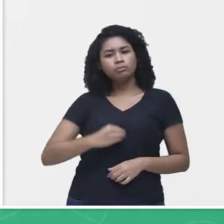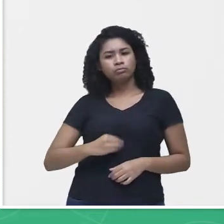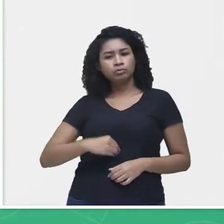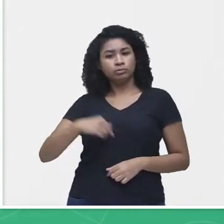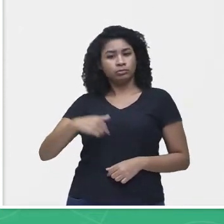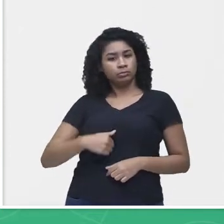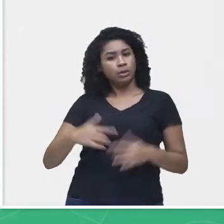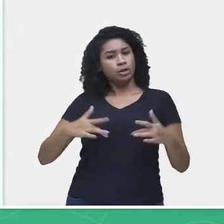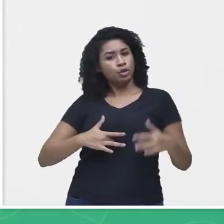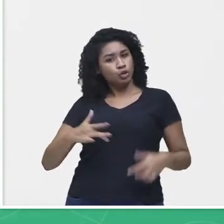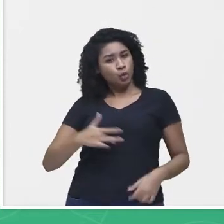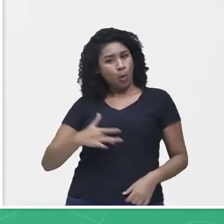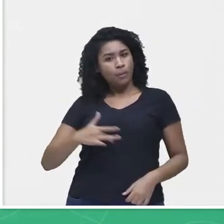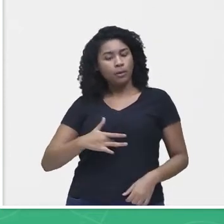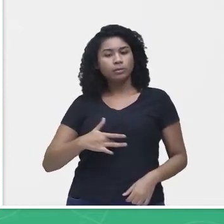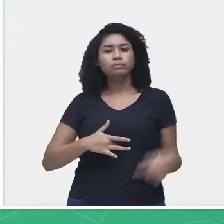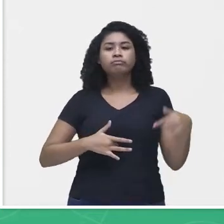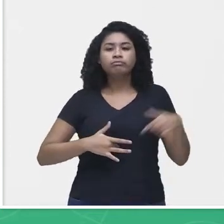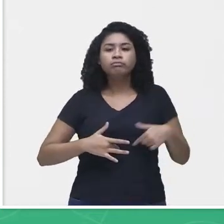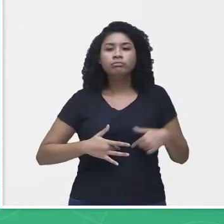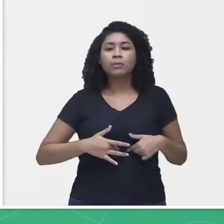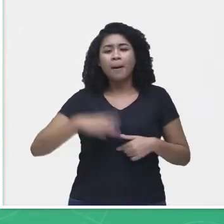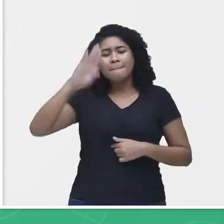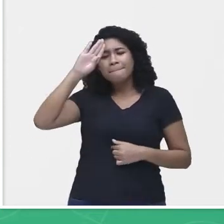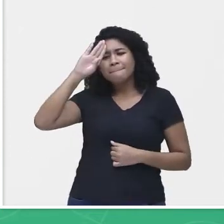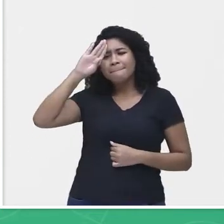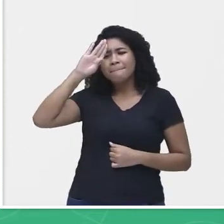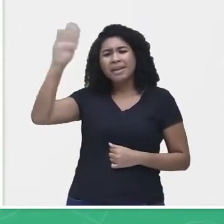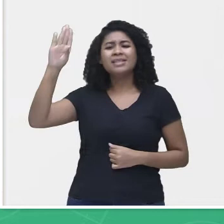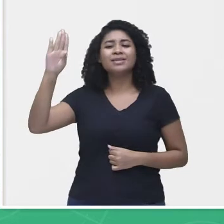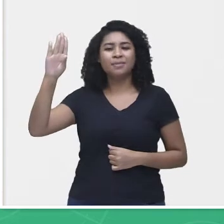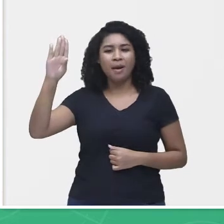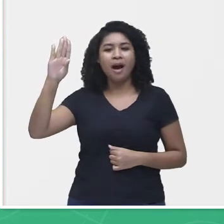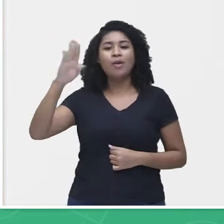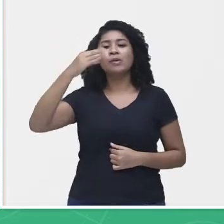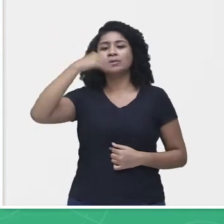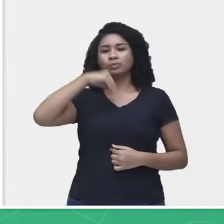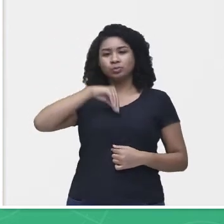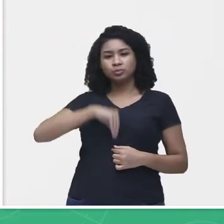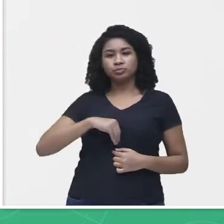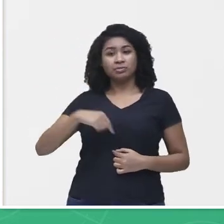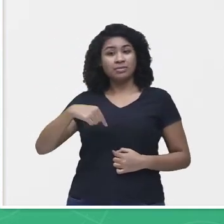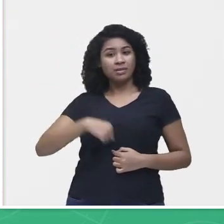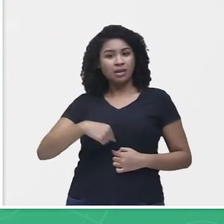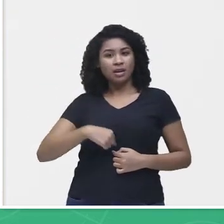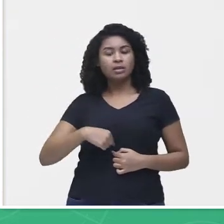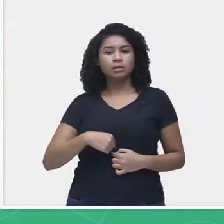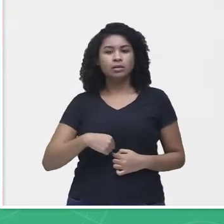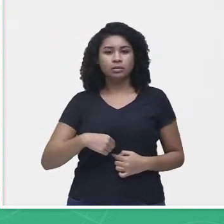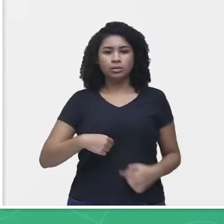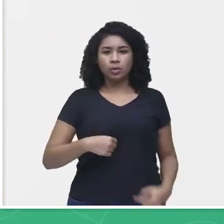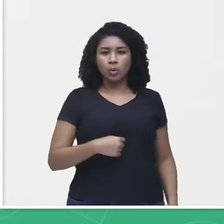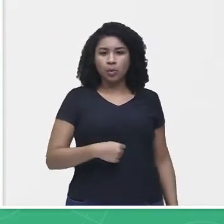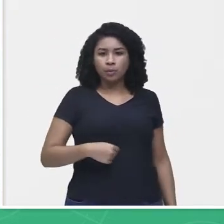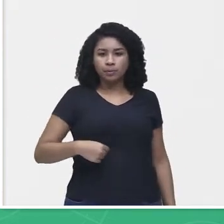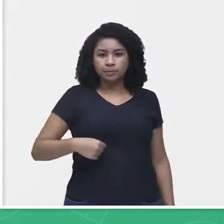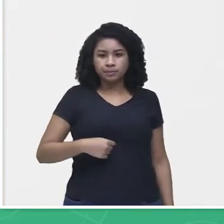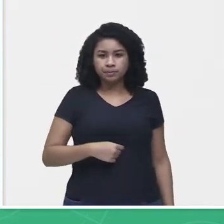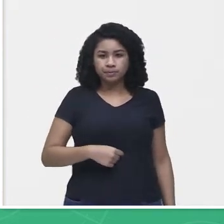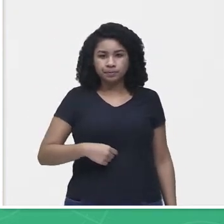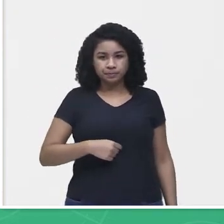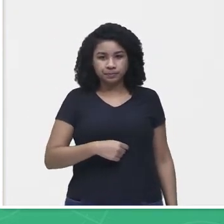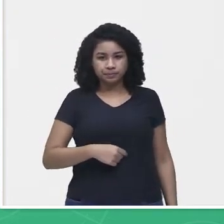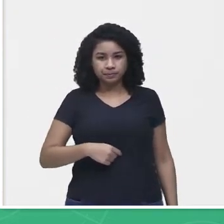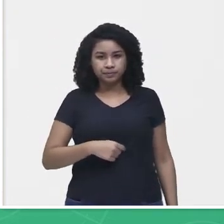ocorre o principal momento da digestão, né? O estômago, ele é um órgão que está situado na região esquerda do